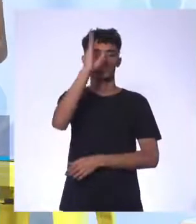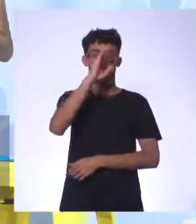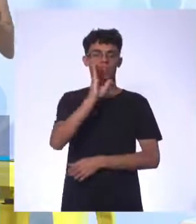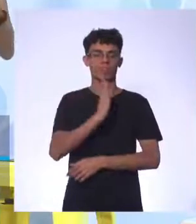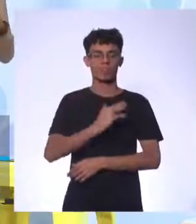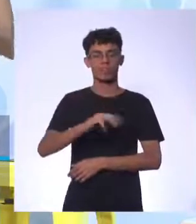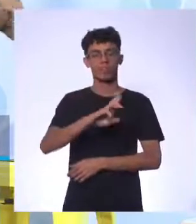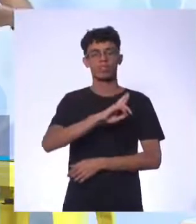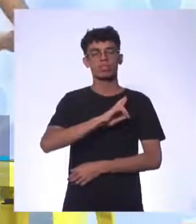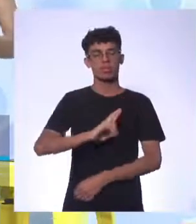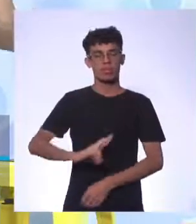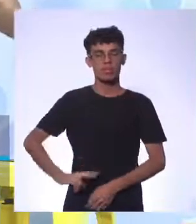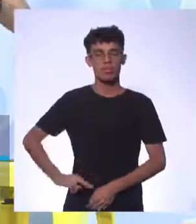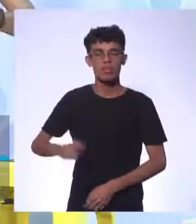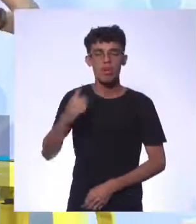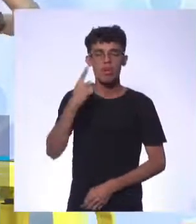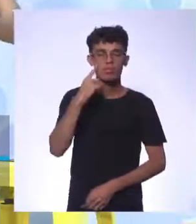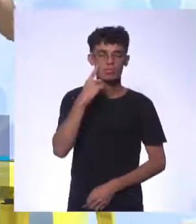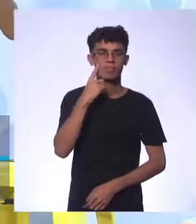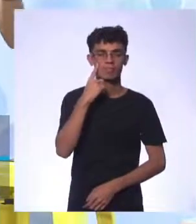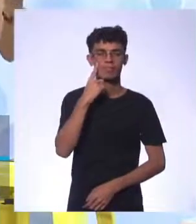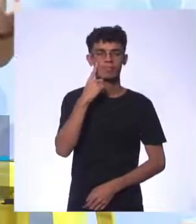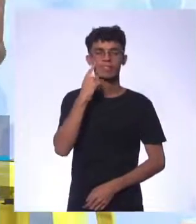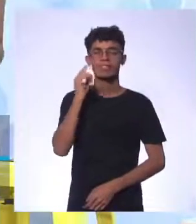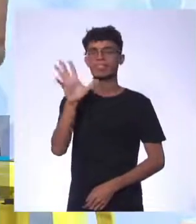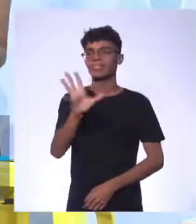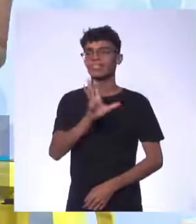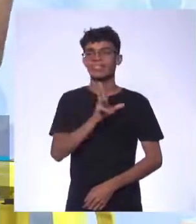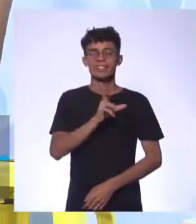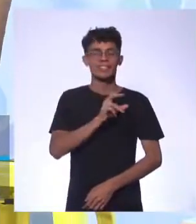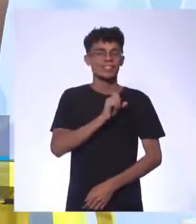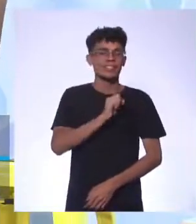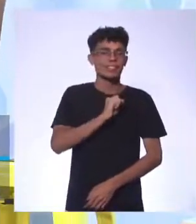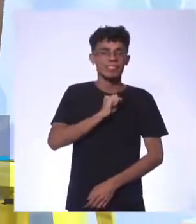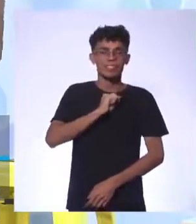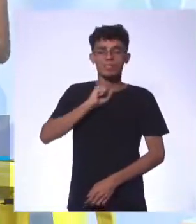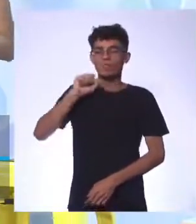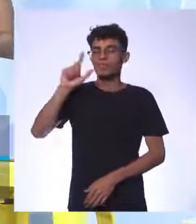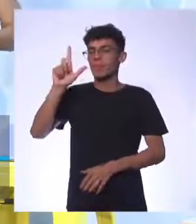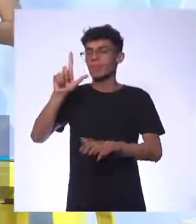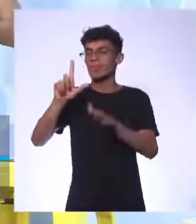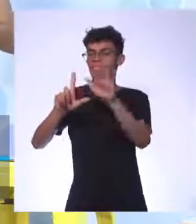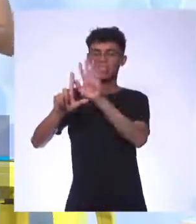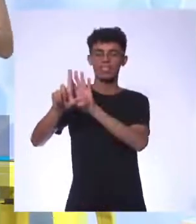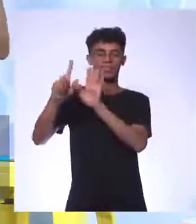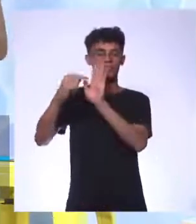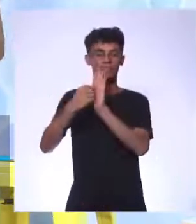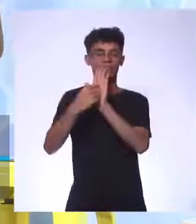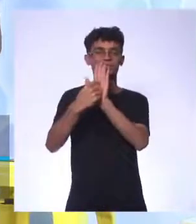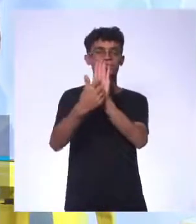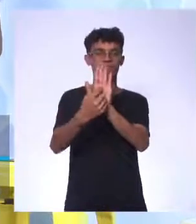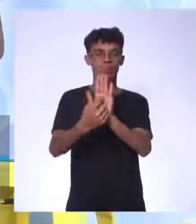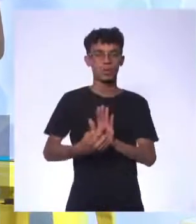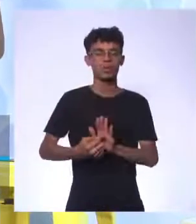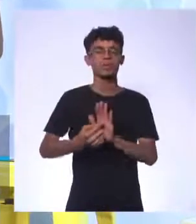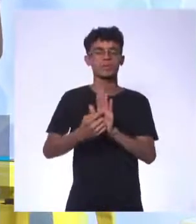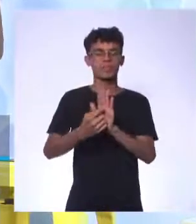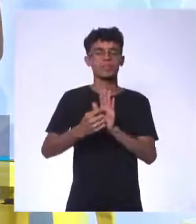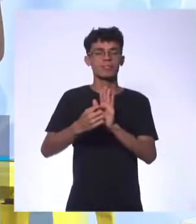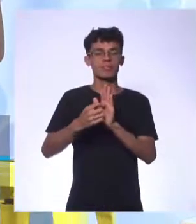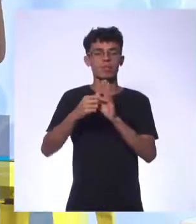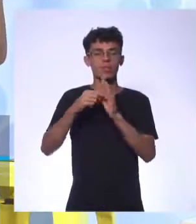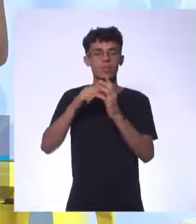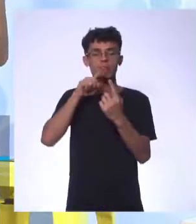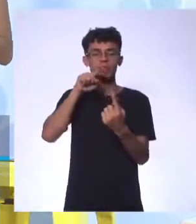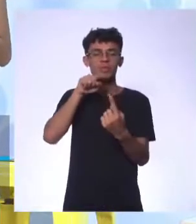republicano. Então, olha só, quão apaixonada é essa tela, né? Então, esse tipo de coisa reforça esse